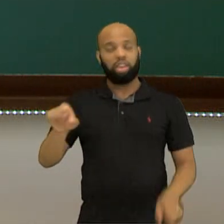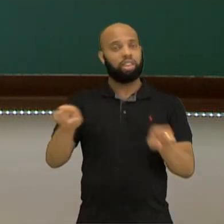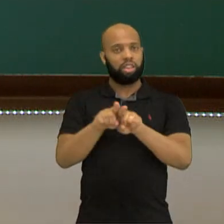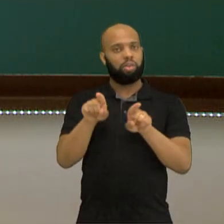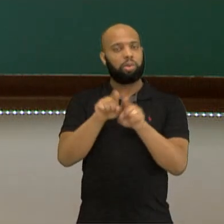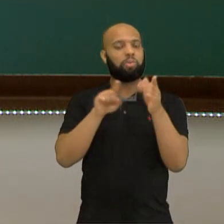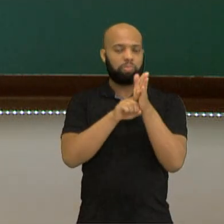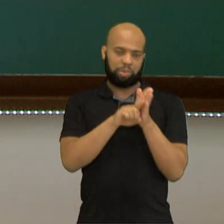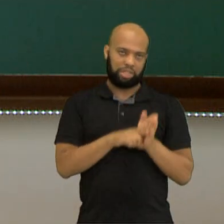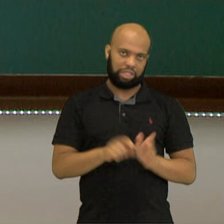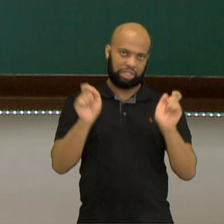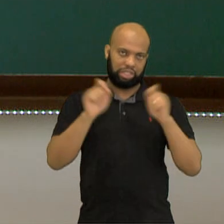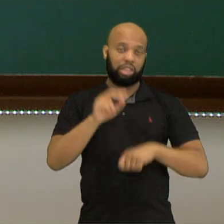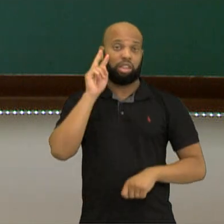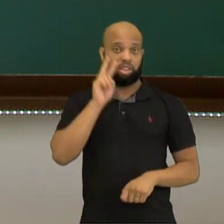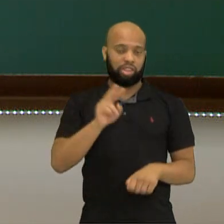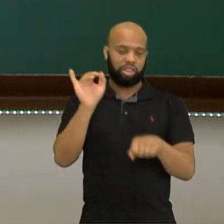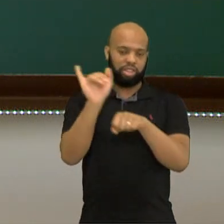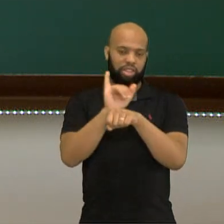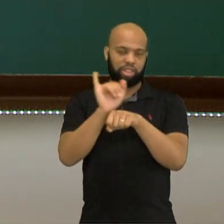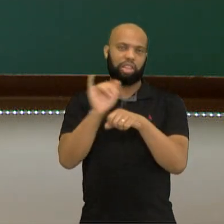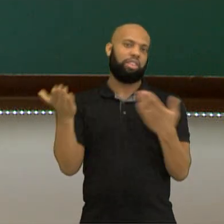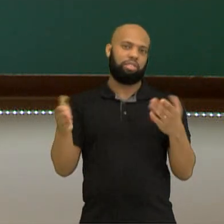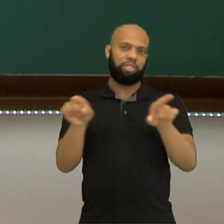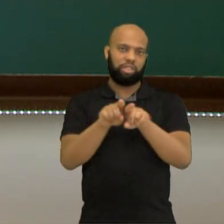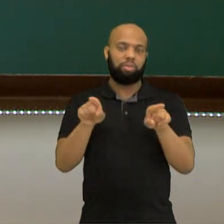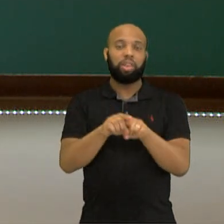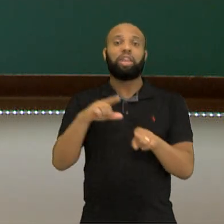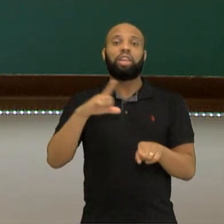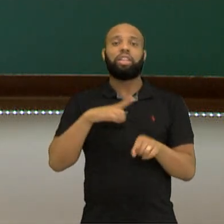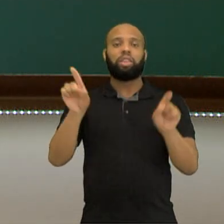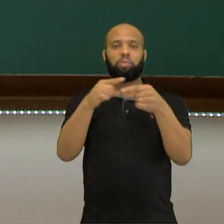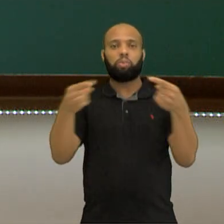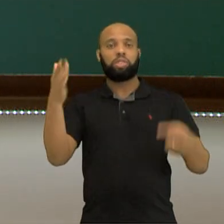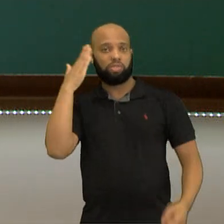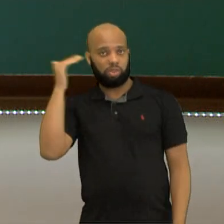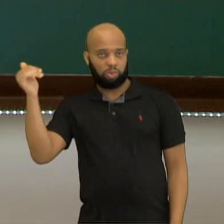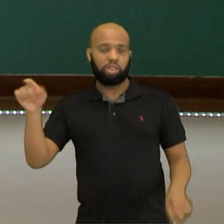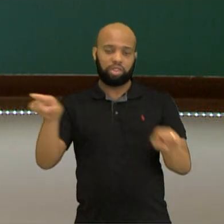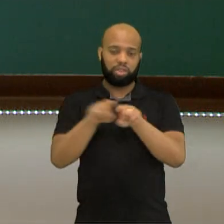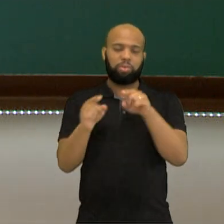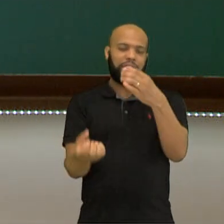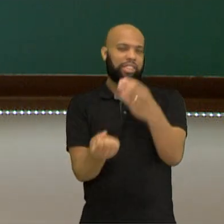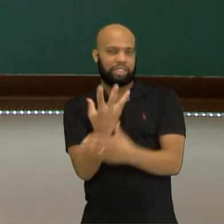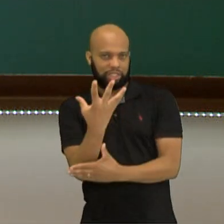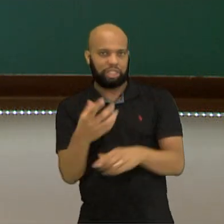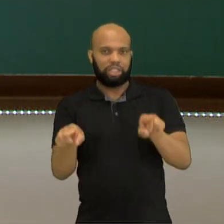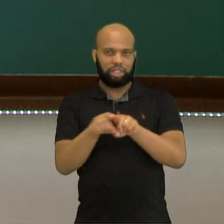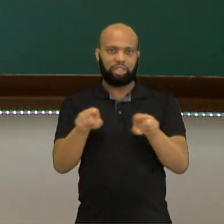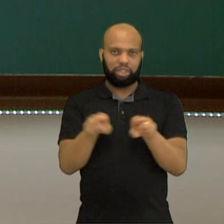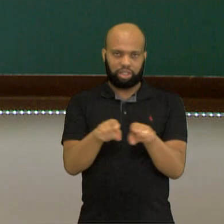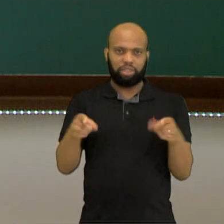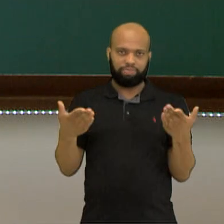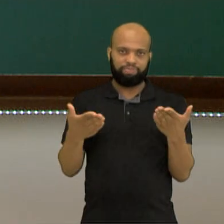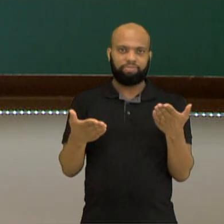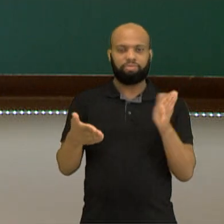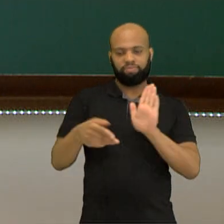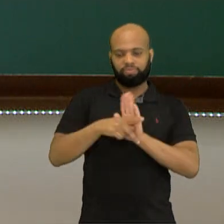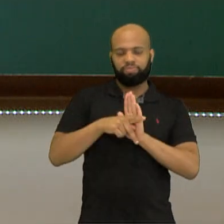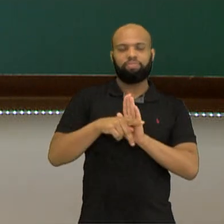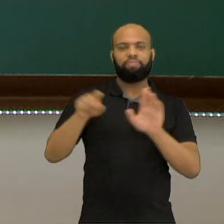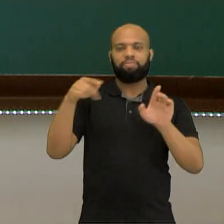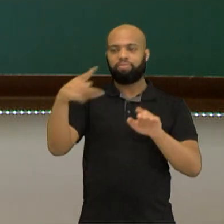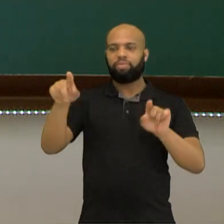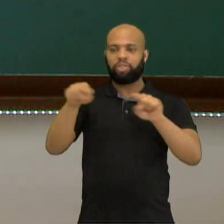Lelê, tá? Então eles pegam, às vezes, músicas já conhecidas ou também compõem as próprias músicas para poder levar a